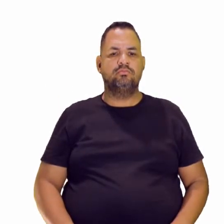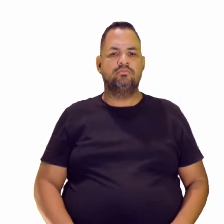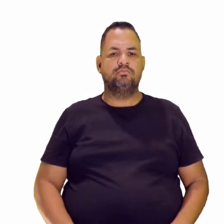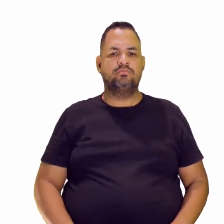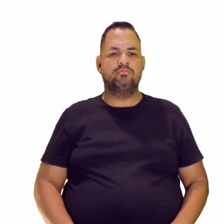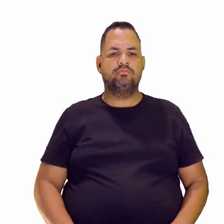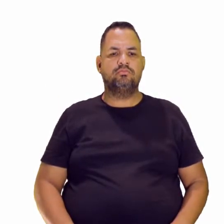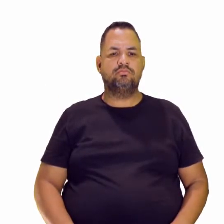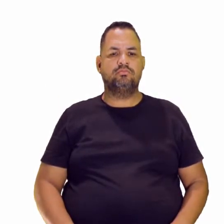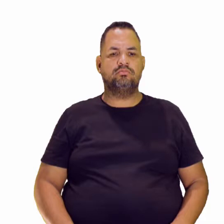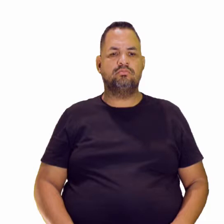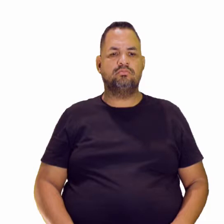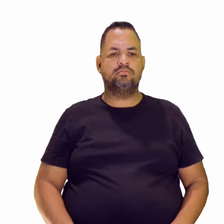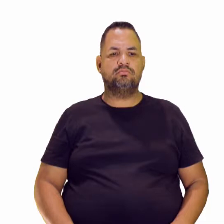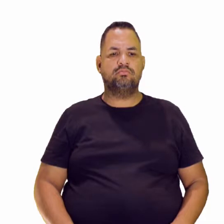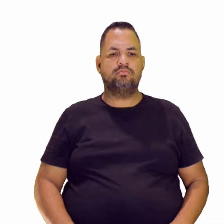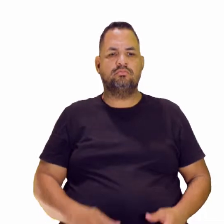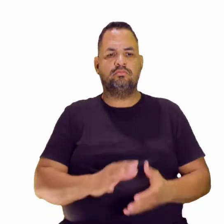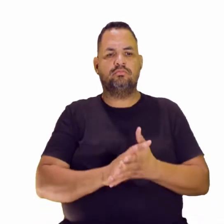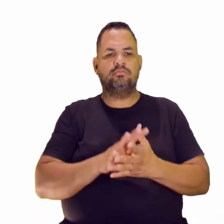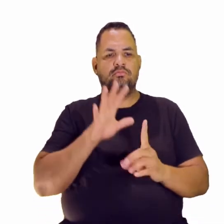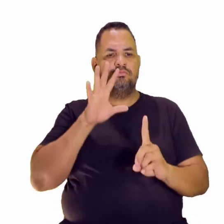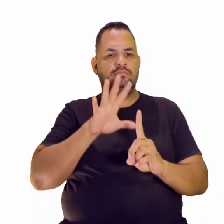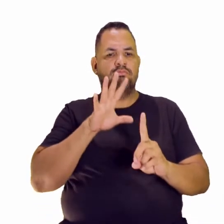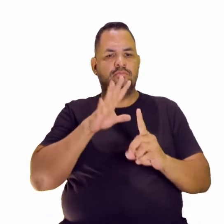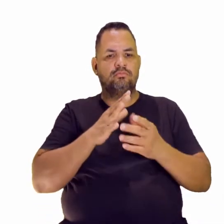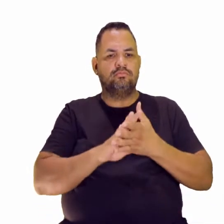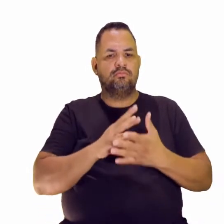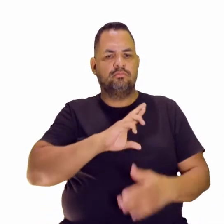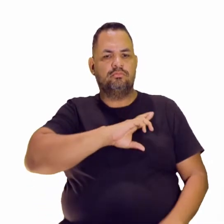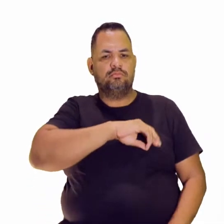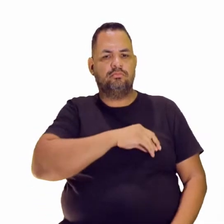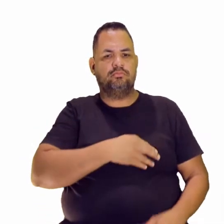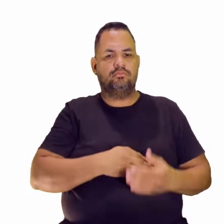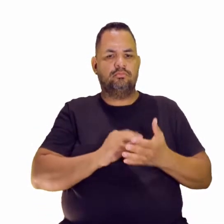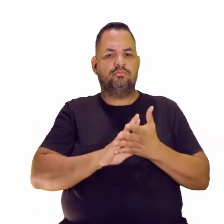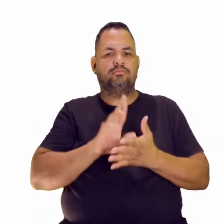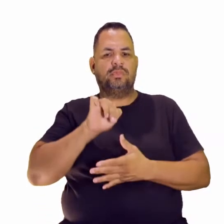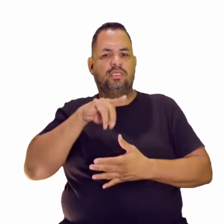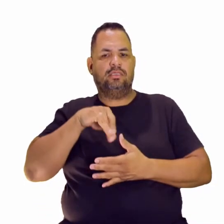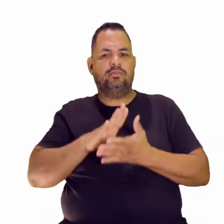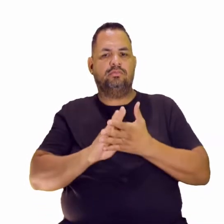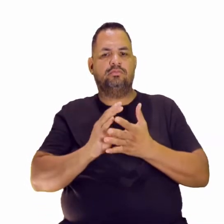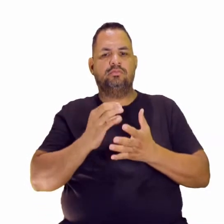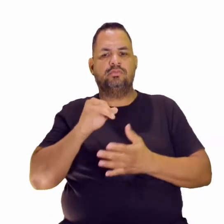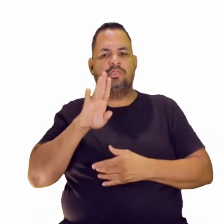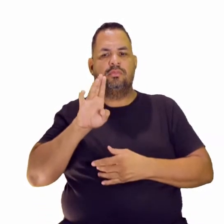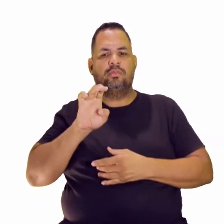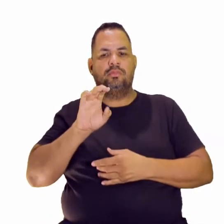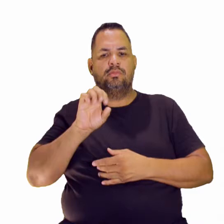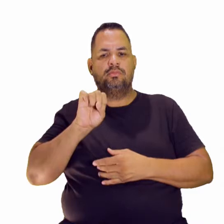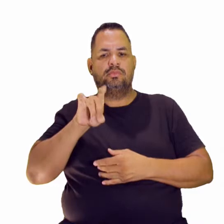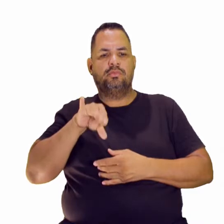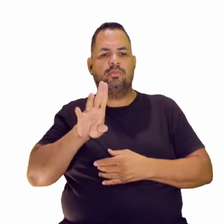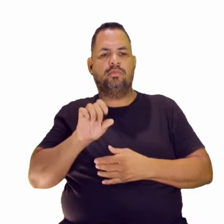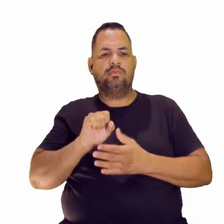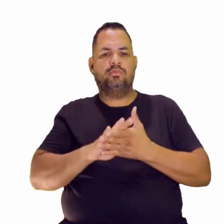E as suas influências, guarda bem isso aqui, ó, romantismo, realismo, simbolismo,